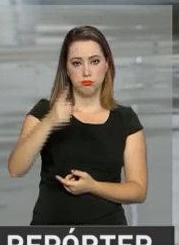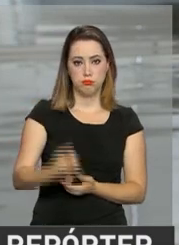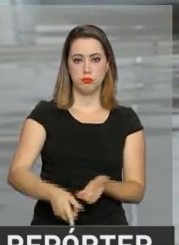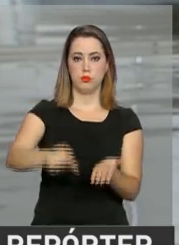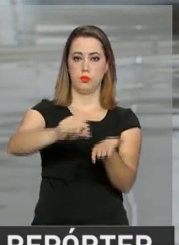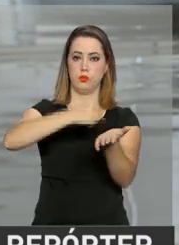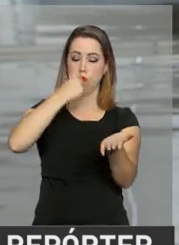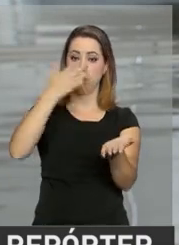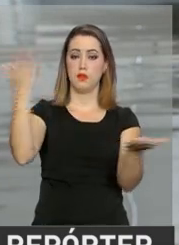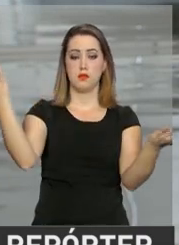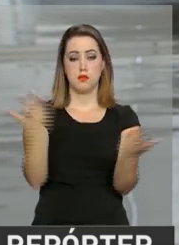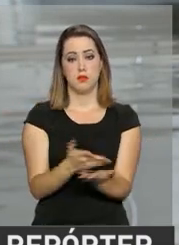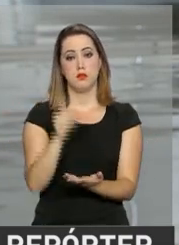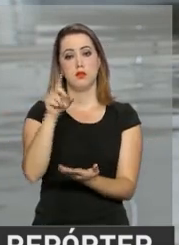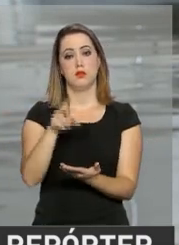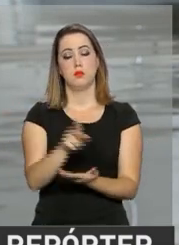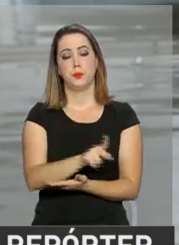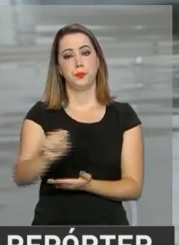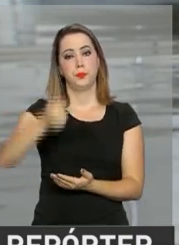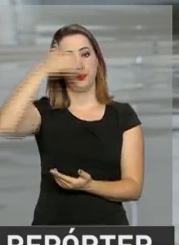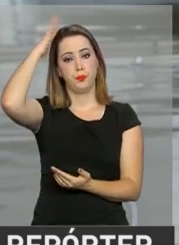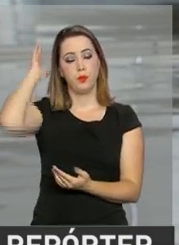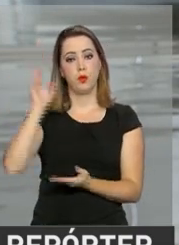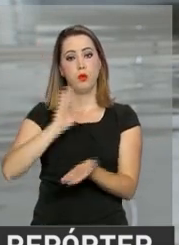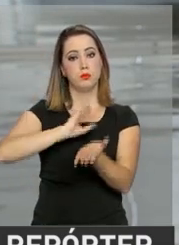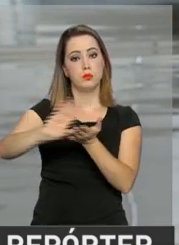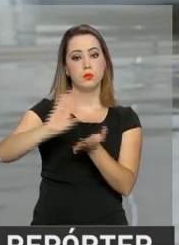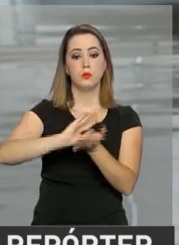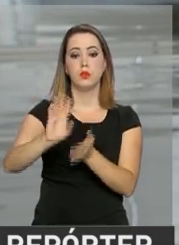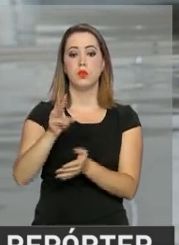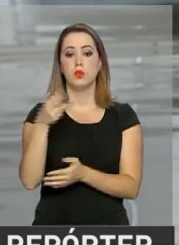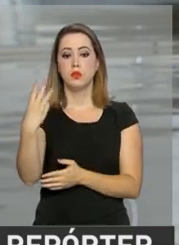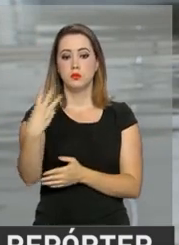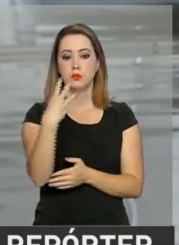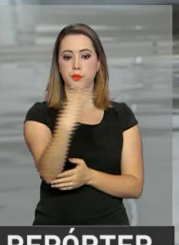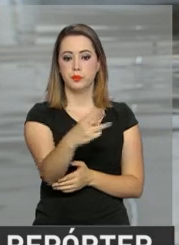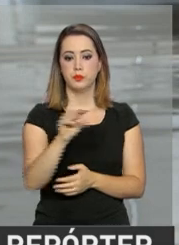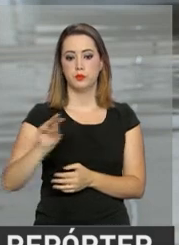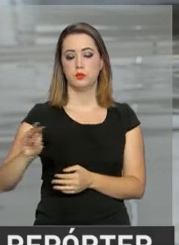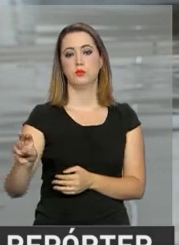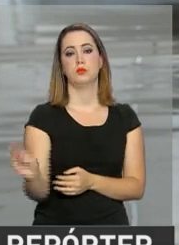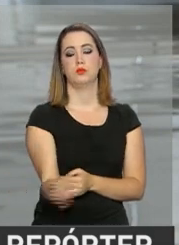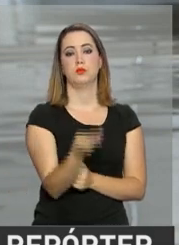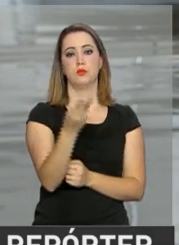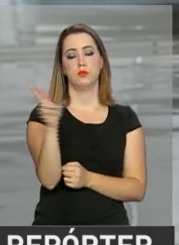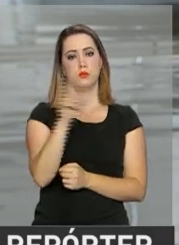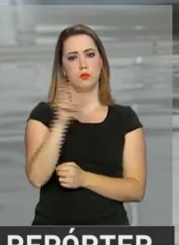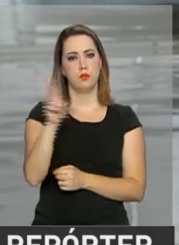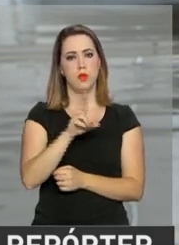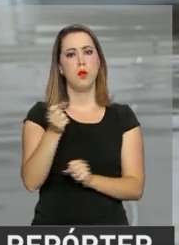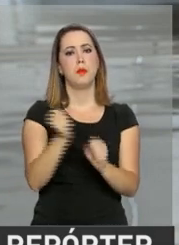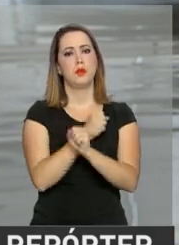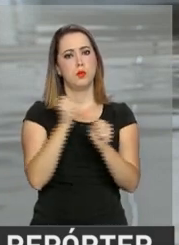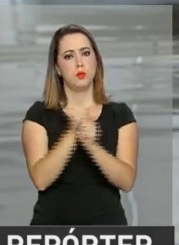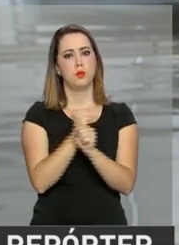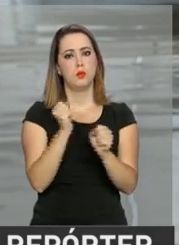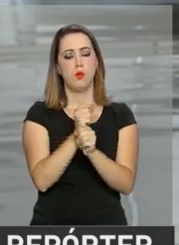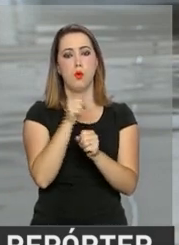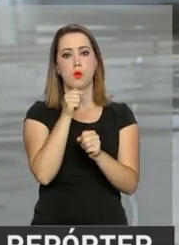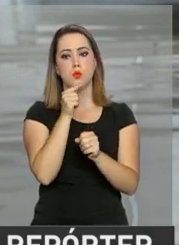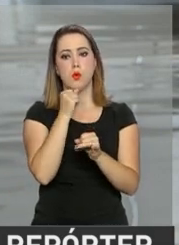assinada hoje pelo presidente Michel Temer destina mais de R 33 milhões deais para a construção de uma adutora